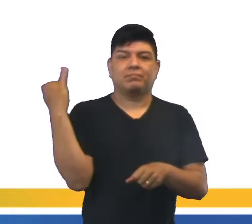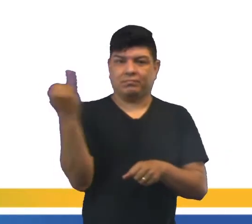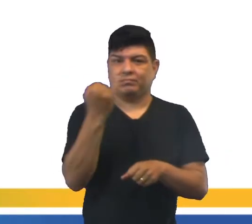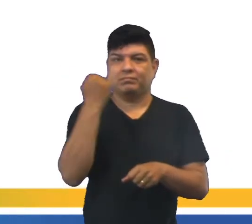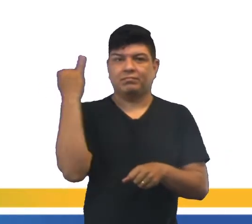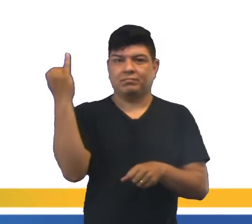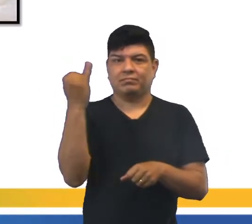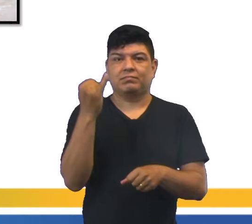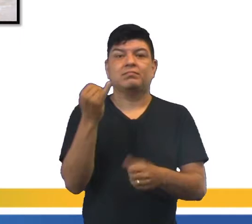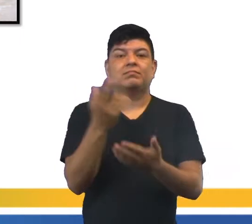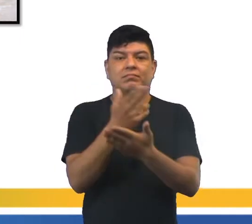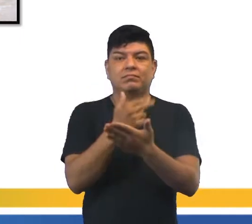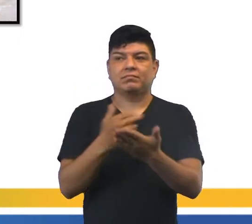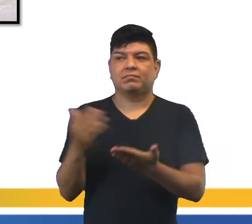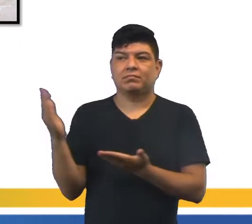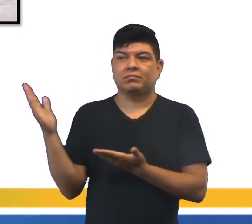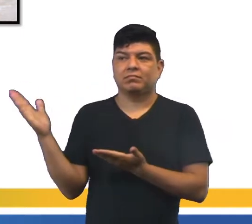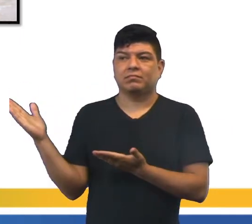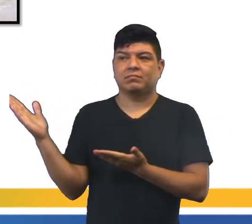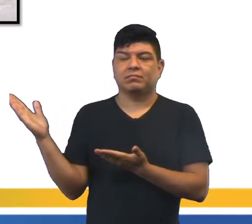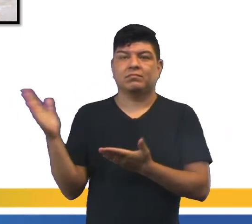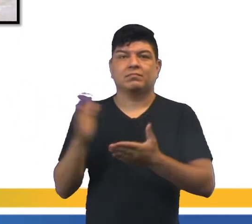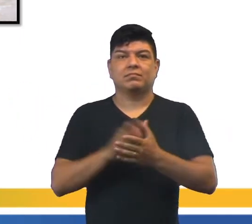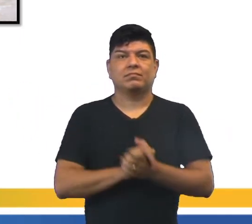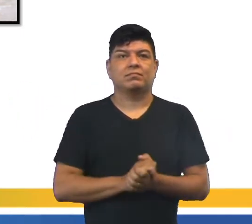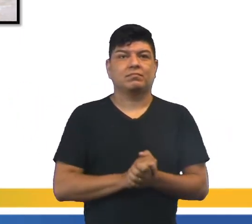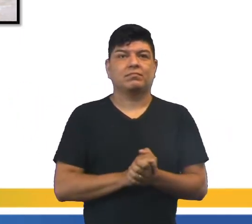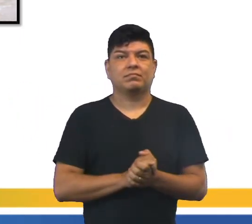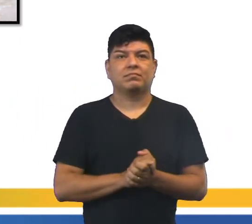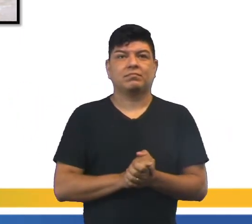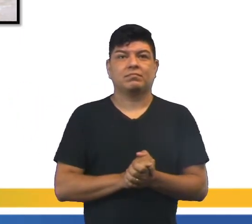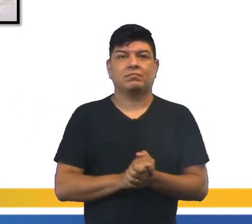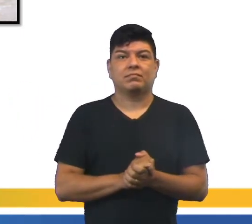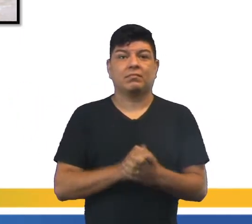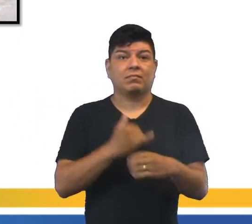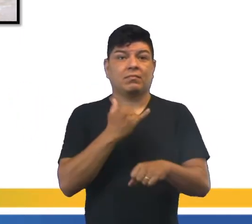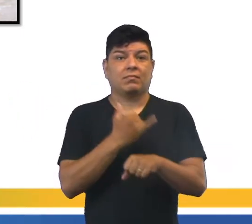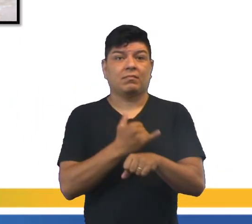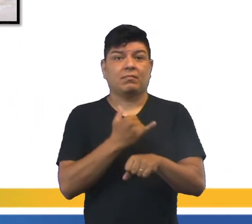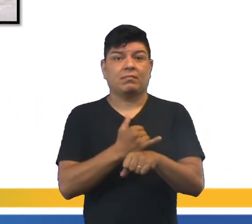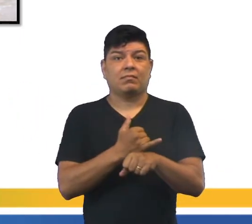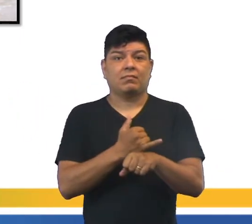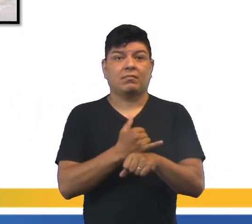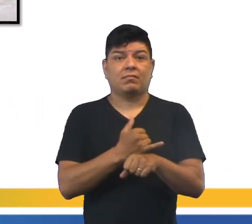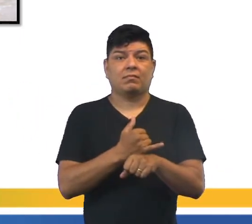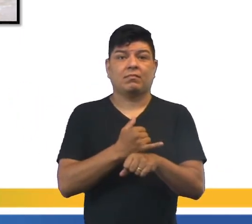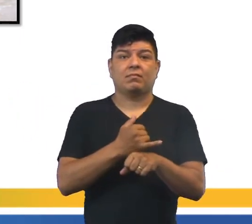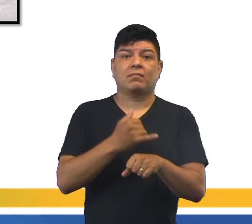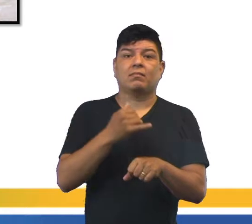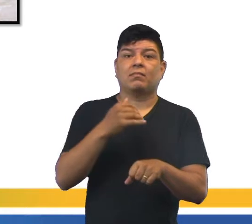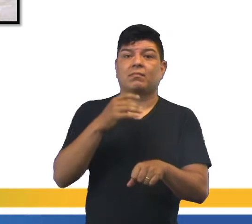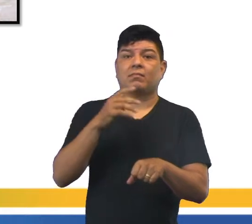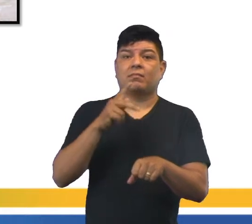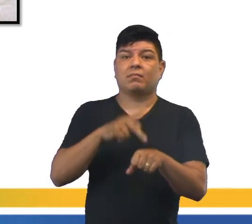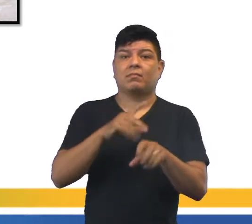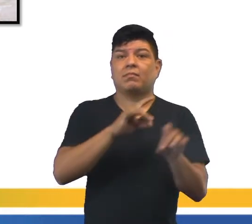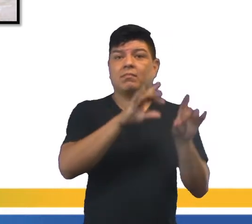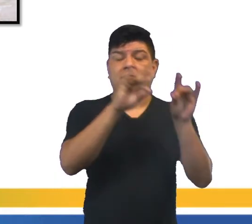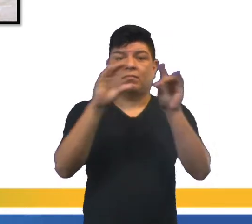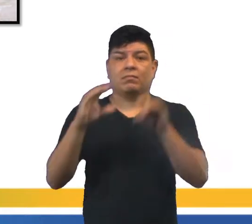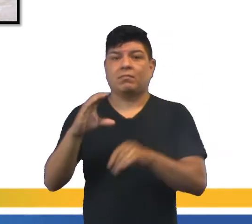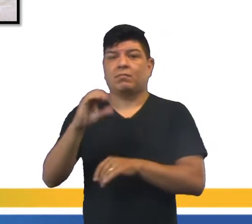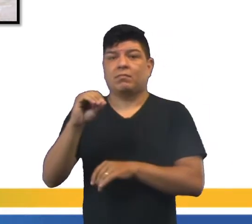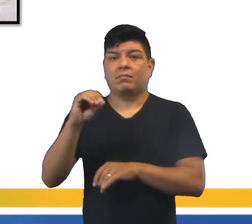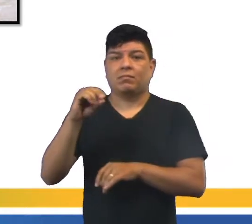dessa charge. Então, metais, minérios e conservantes